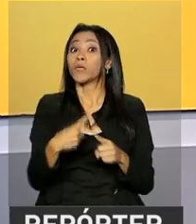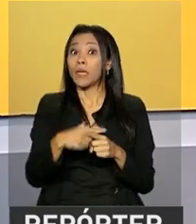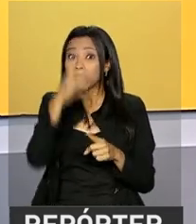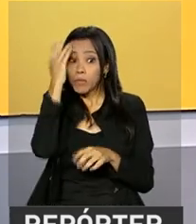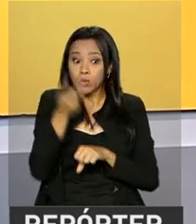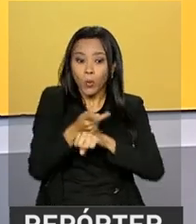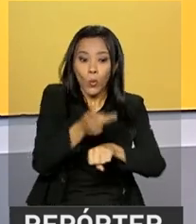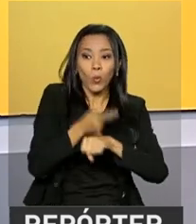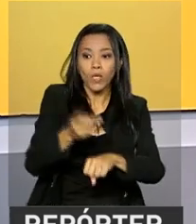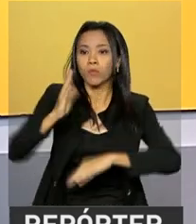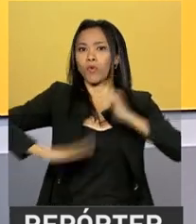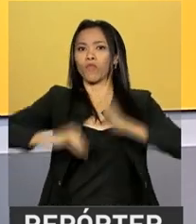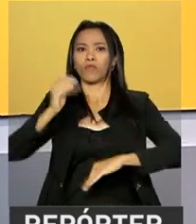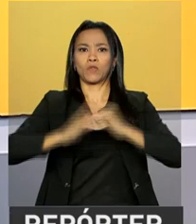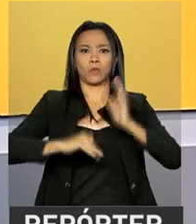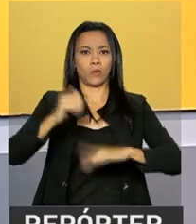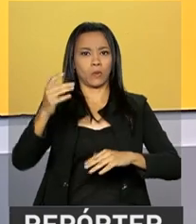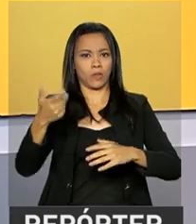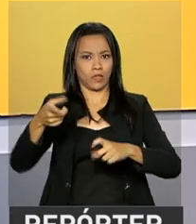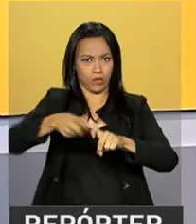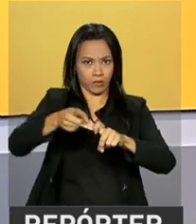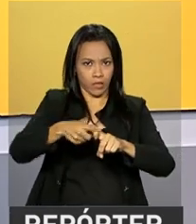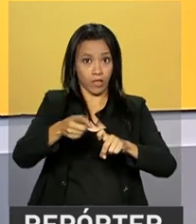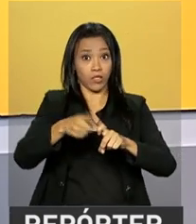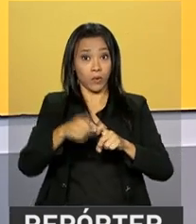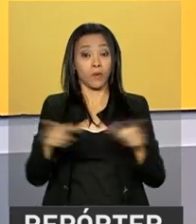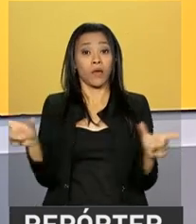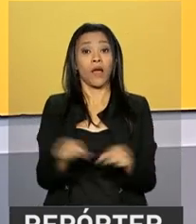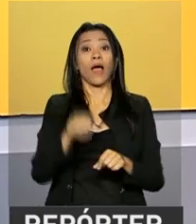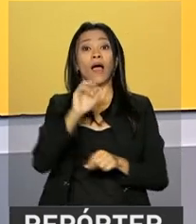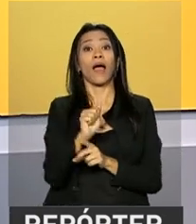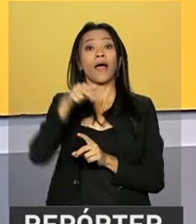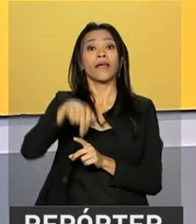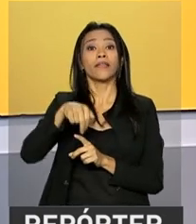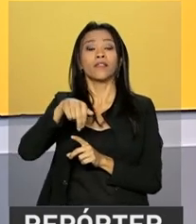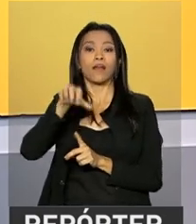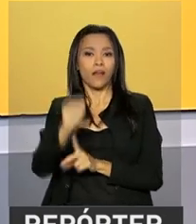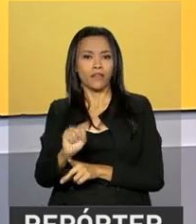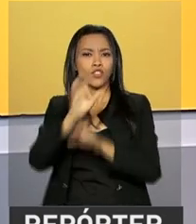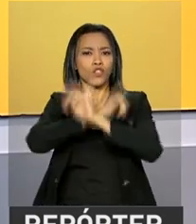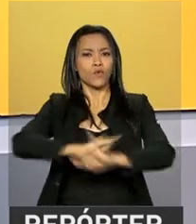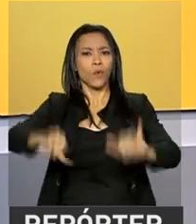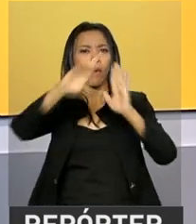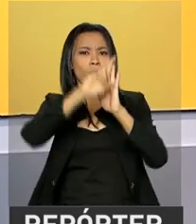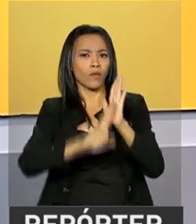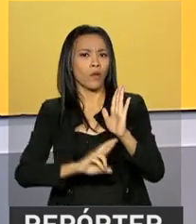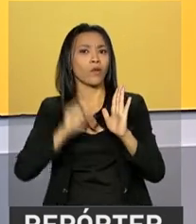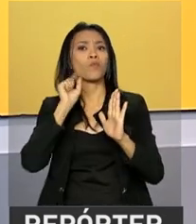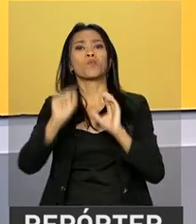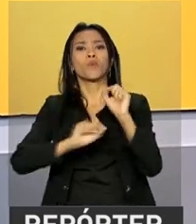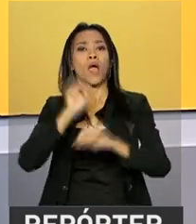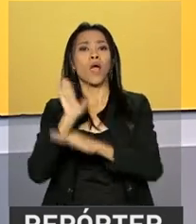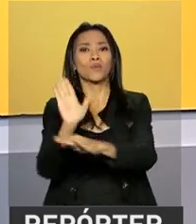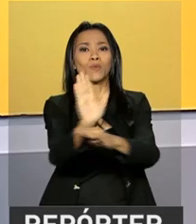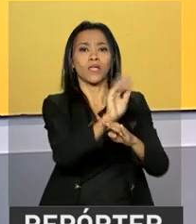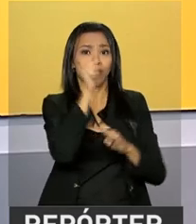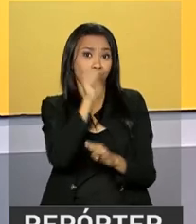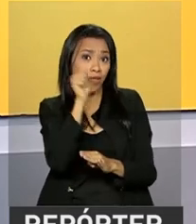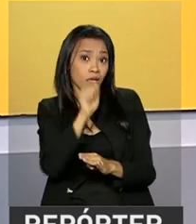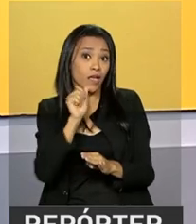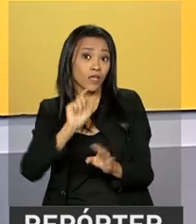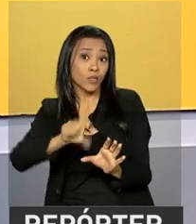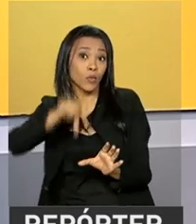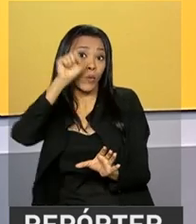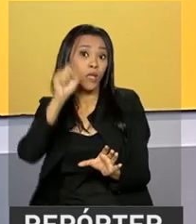procura por especialistas, a Agência Nacional de Saúde, ANS, divulgou um relatório para ajudar as mulheres a